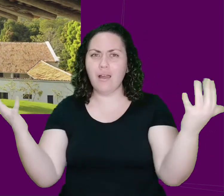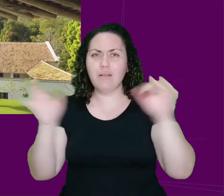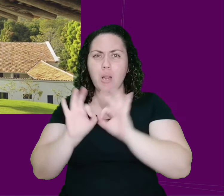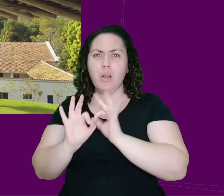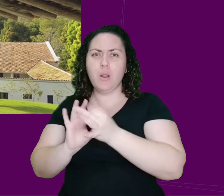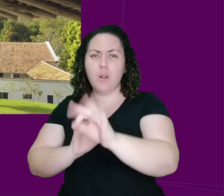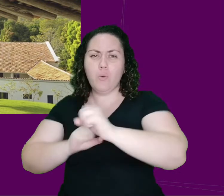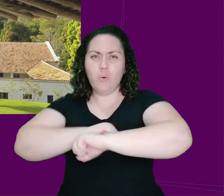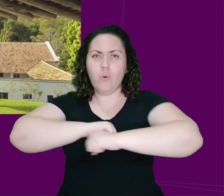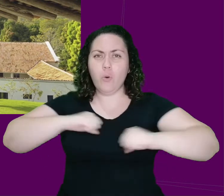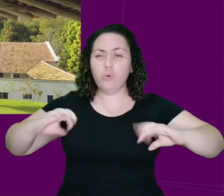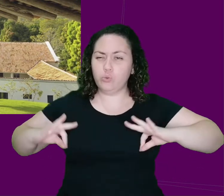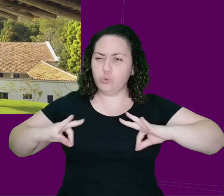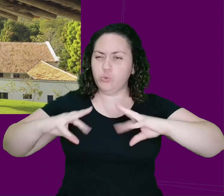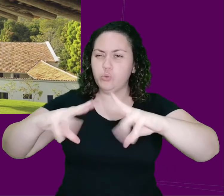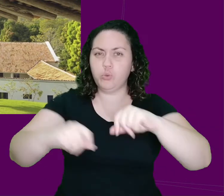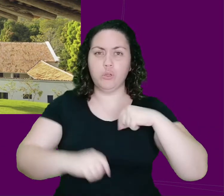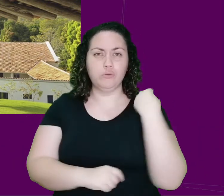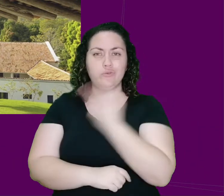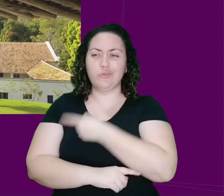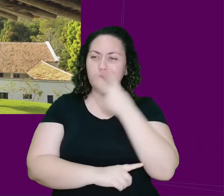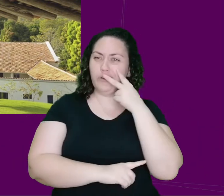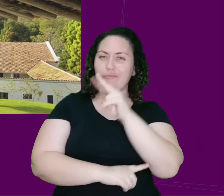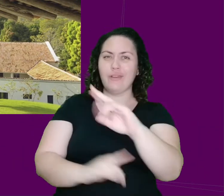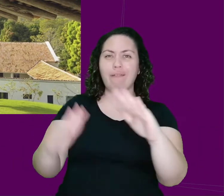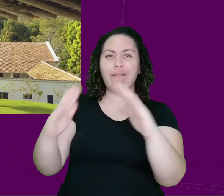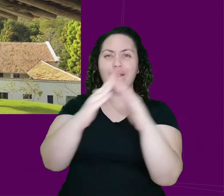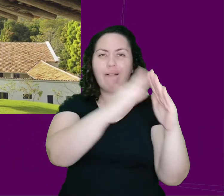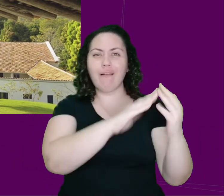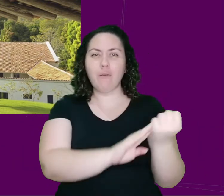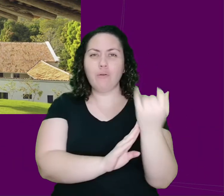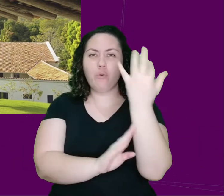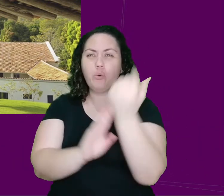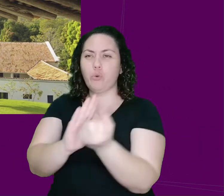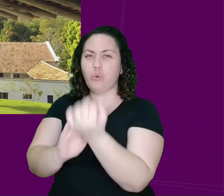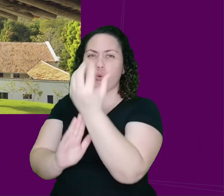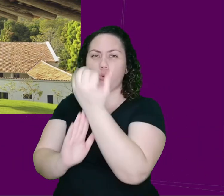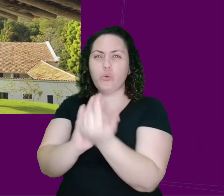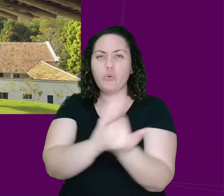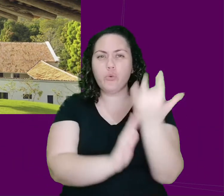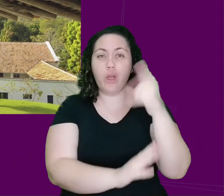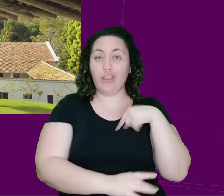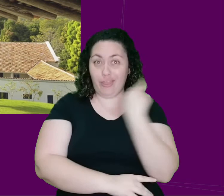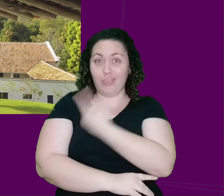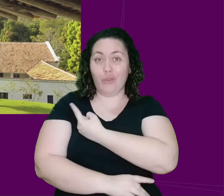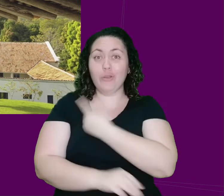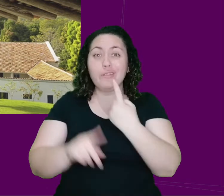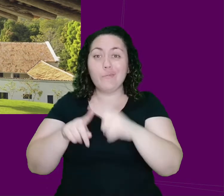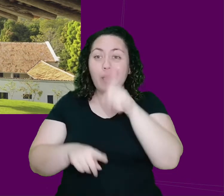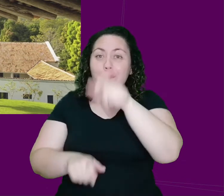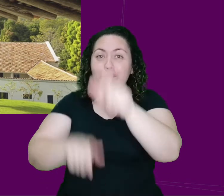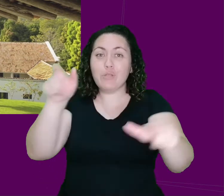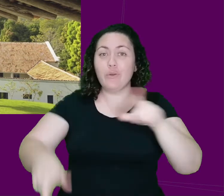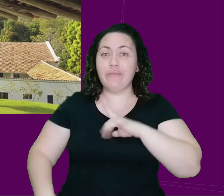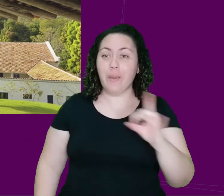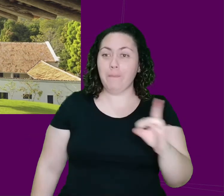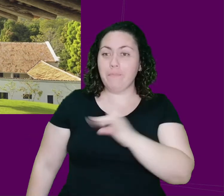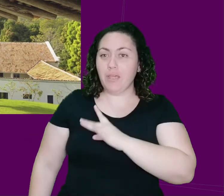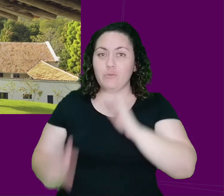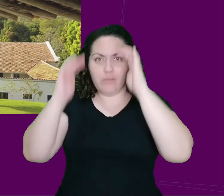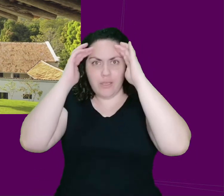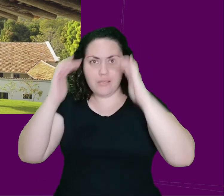largas, tudo nosso, e avistamos a fumaça que se eleva de casas nossas, onde vive gente que nos